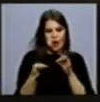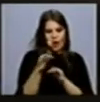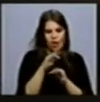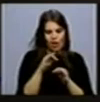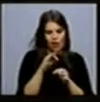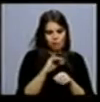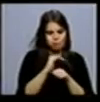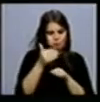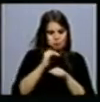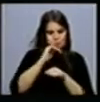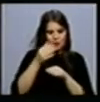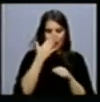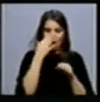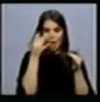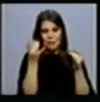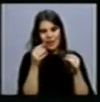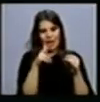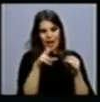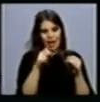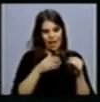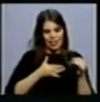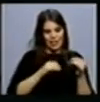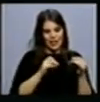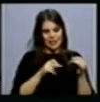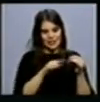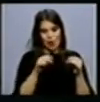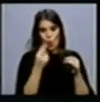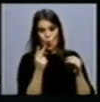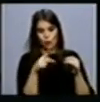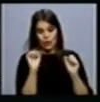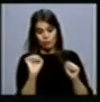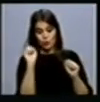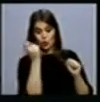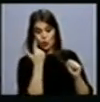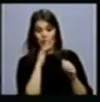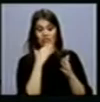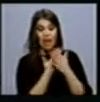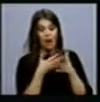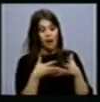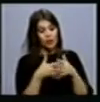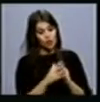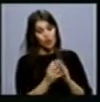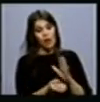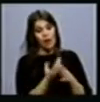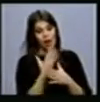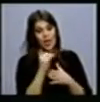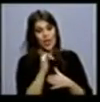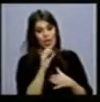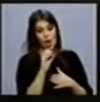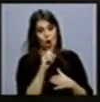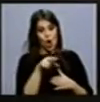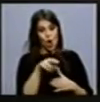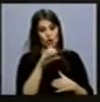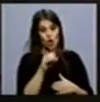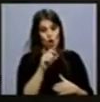que brincam, entre aspas, com a radiação ultravioleta do Sol. E, portanto, isso cria a estrutura da ionosfera. E os cientistas dizem